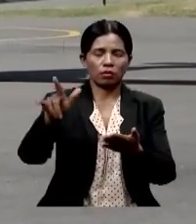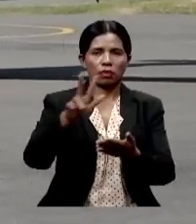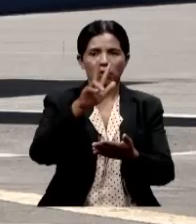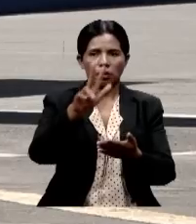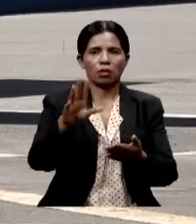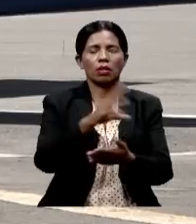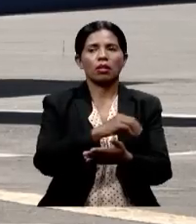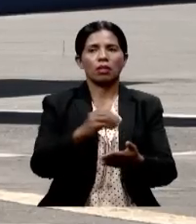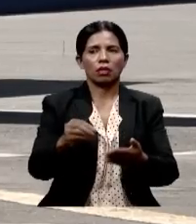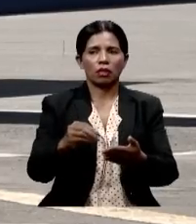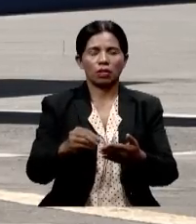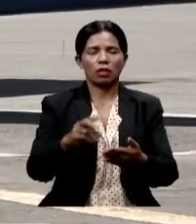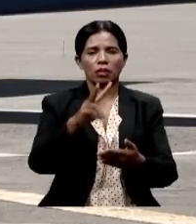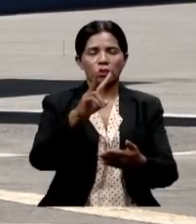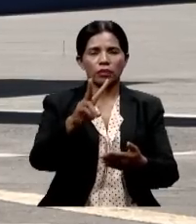ho marka